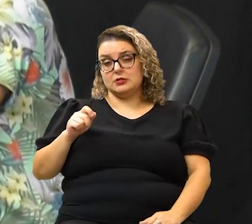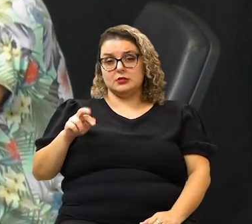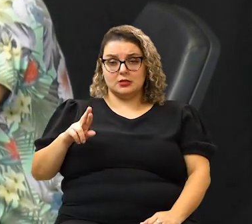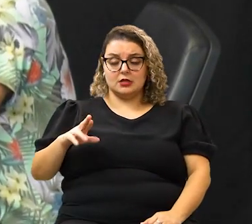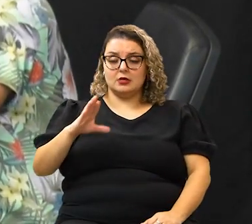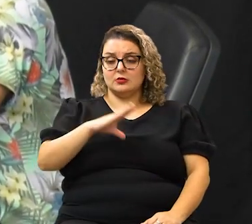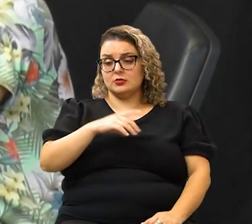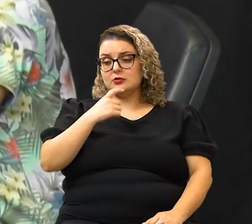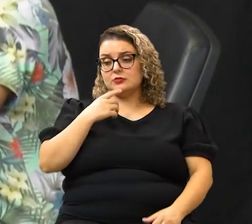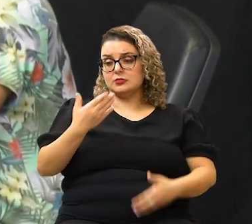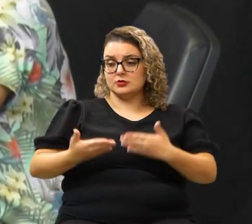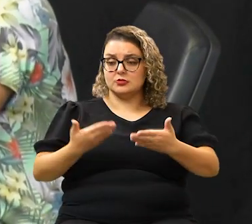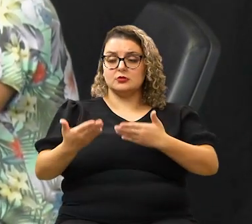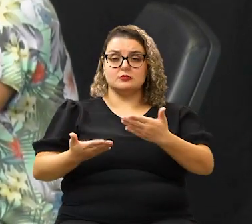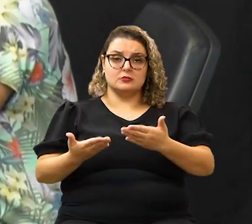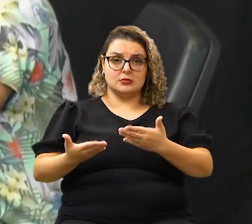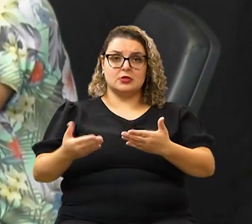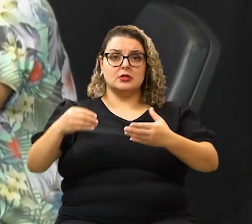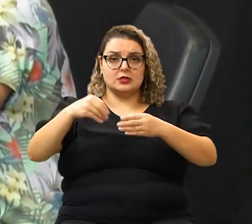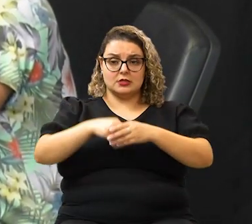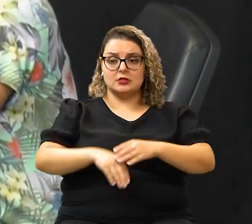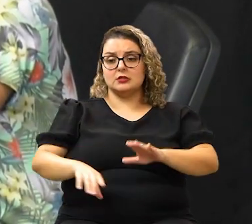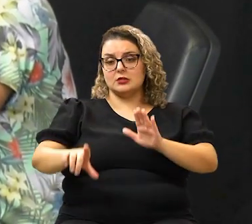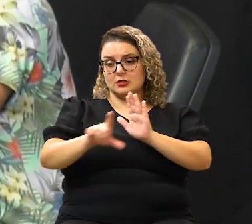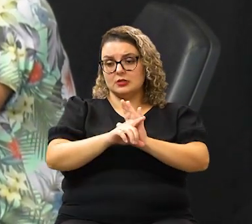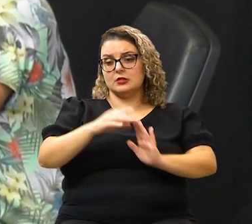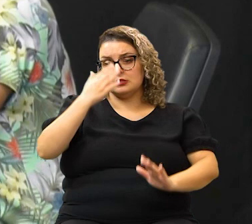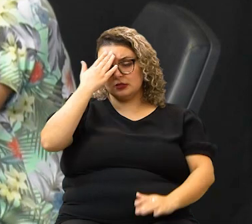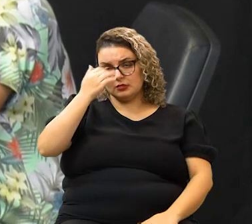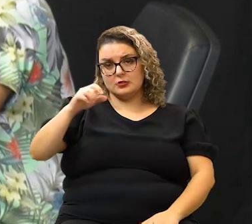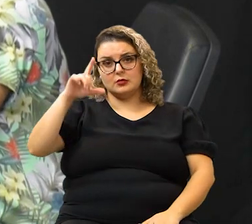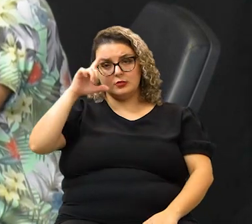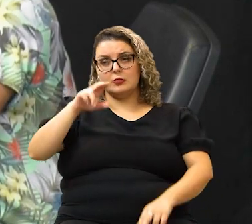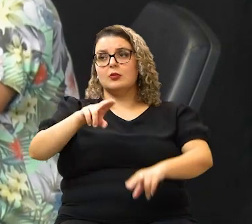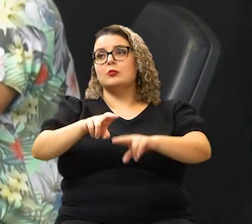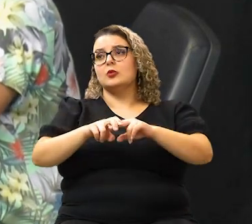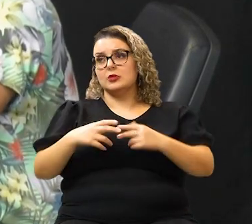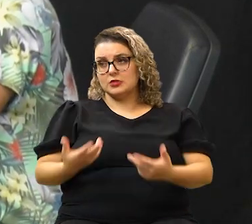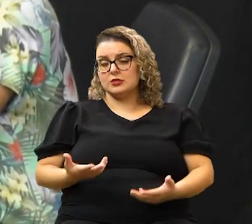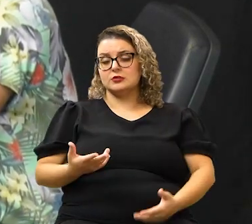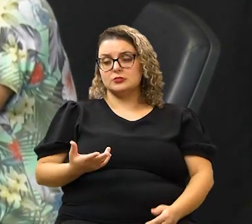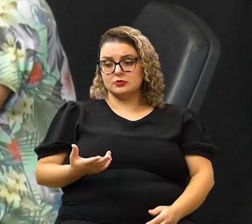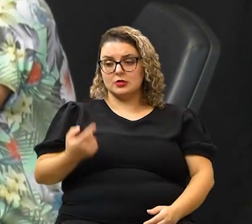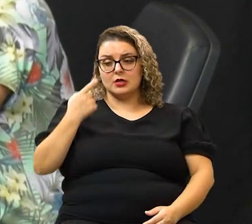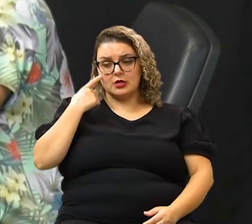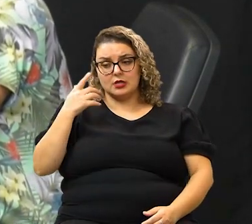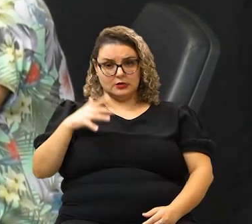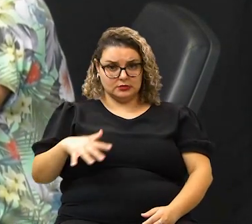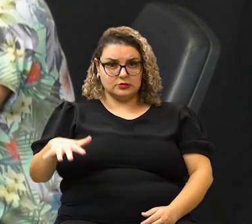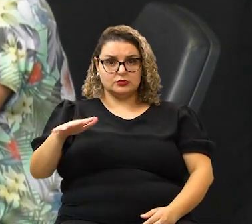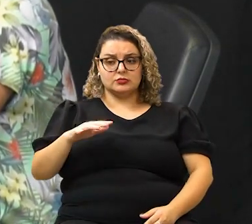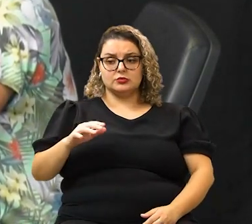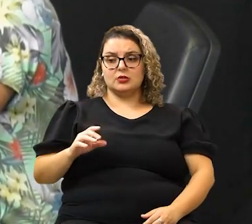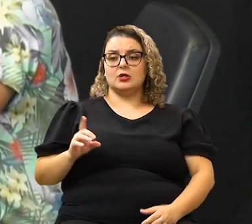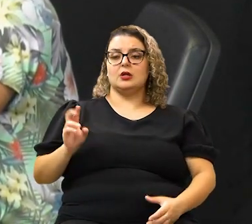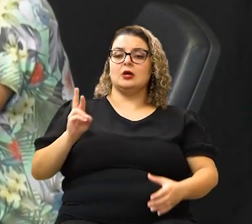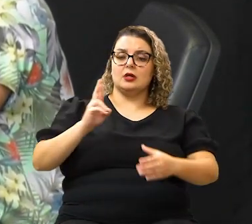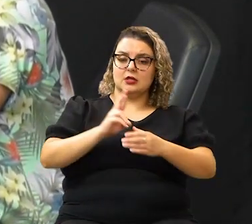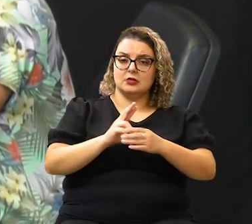da Penha. Por isso, a ideia de vir a defensoria especializada, a vara de